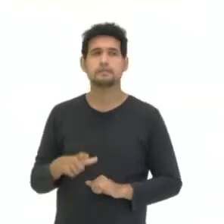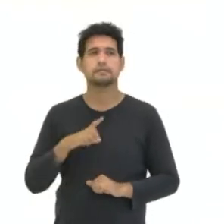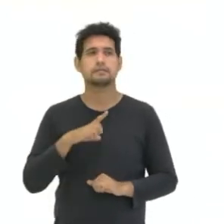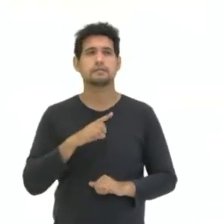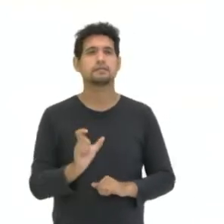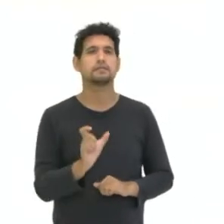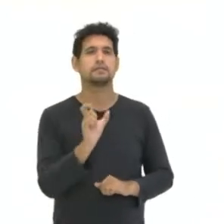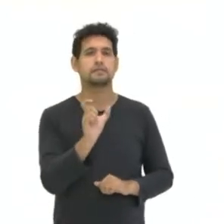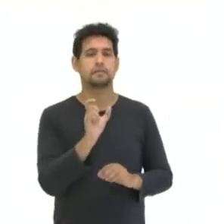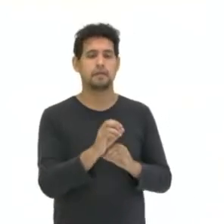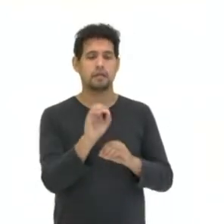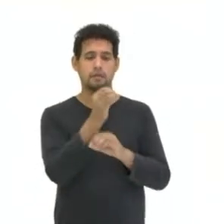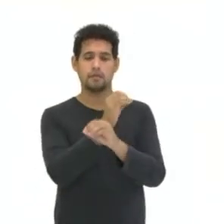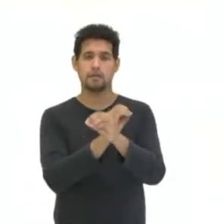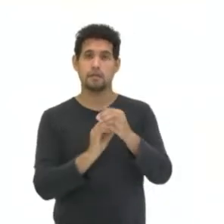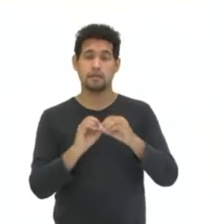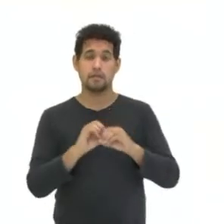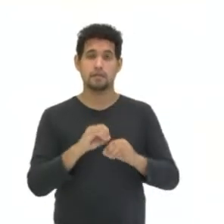fórmula molecular